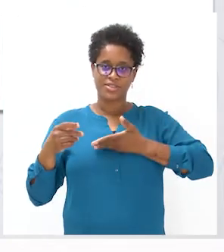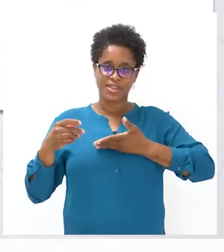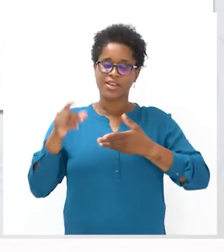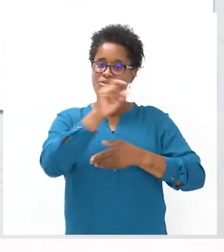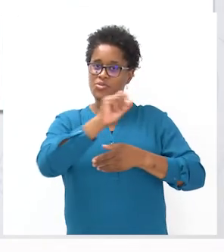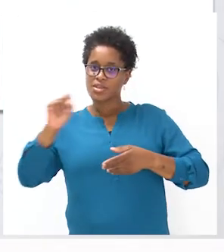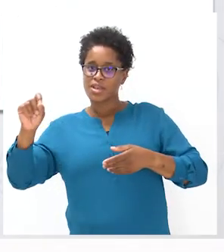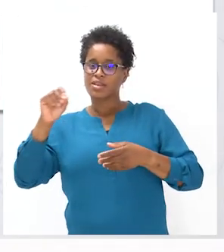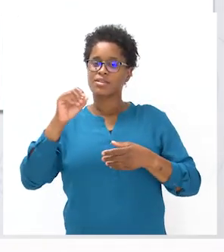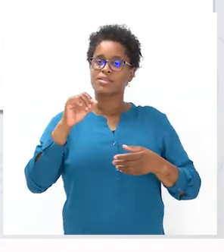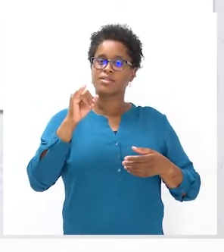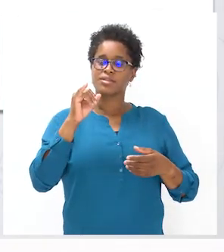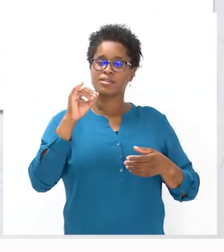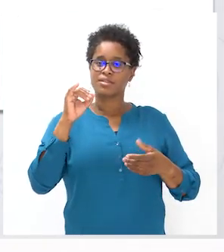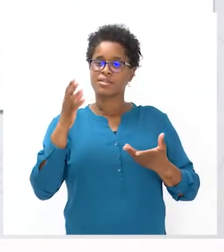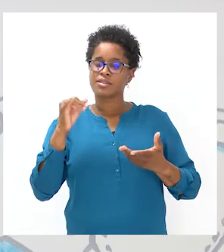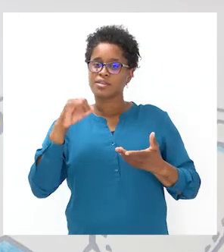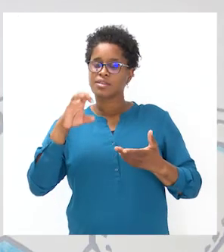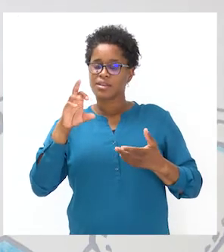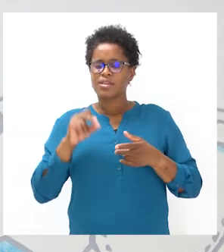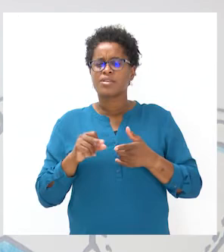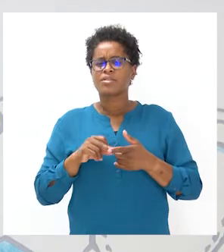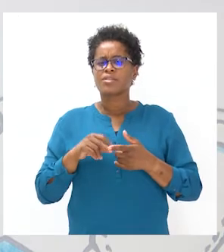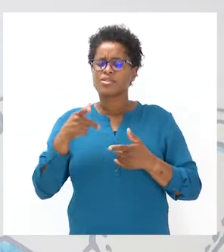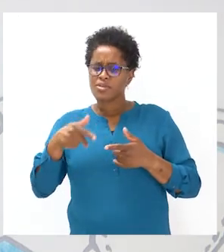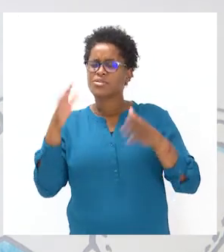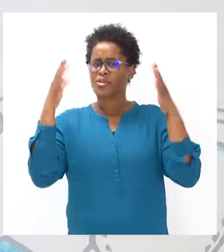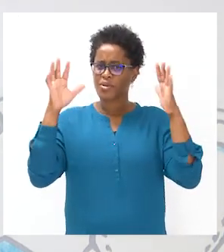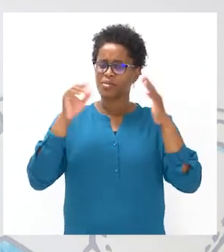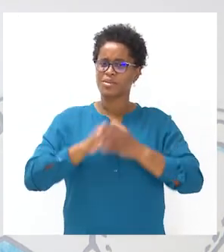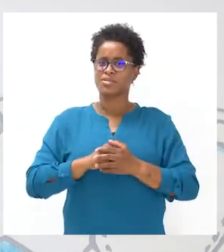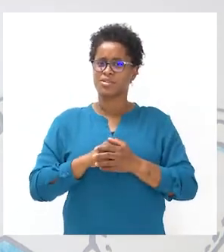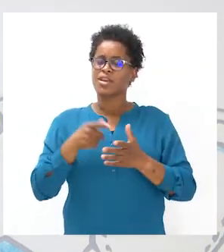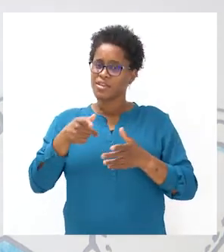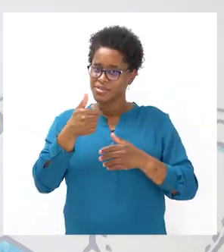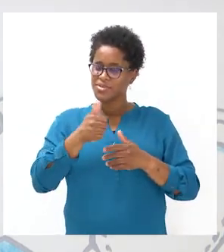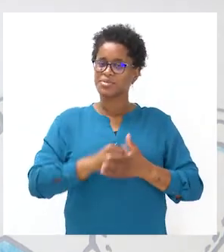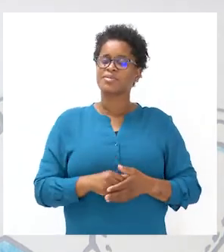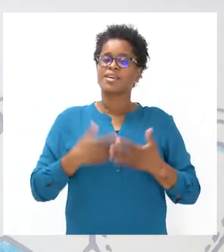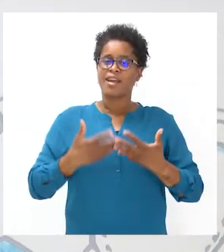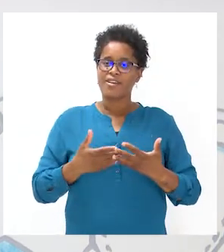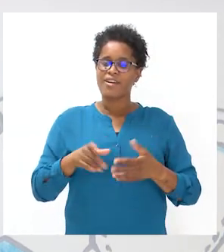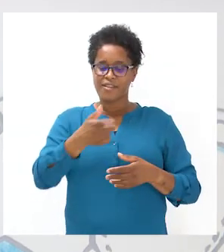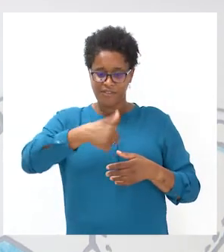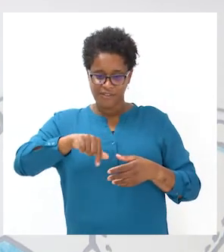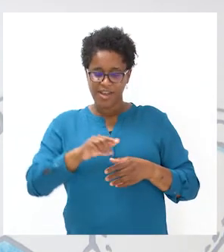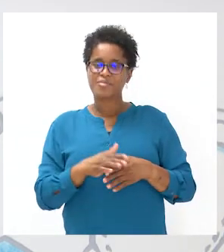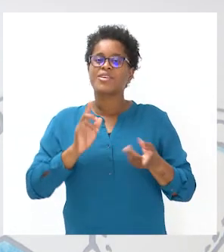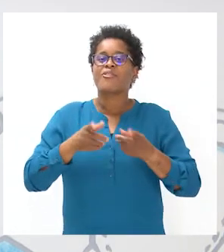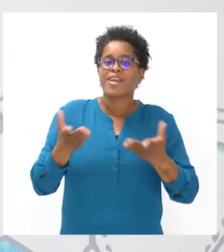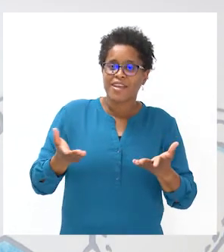sublinharam incrédulos. Então, estão de parabéns. É isso. E agora vamos